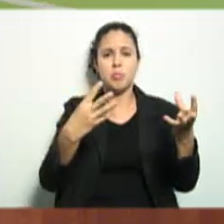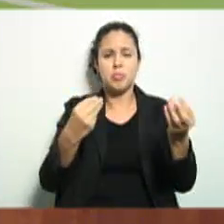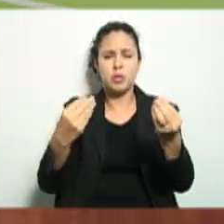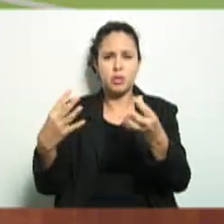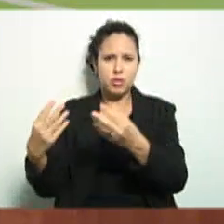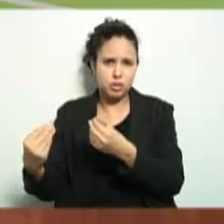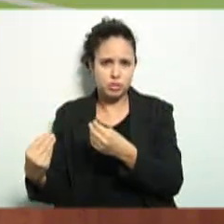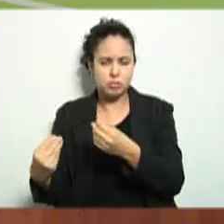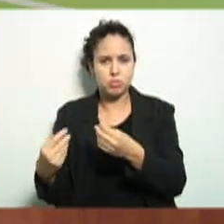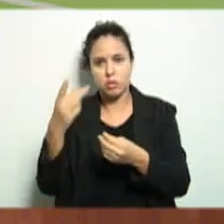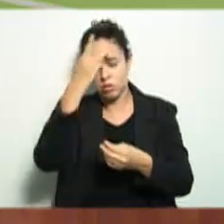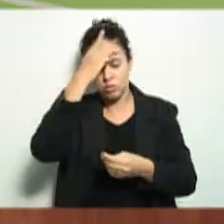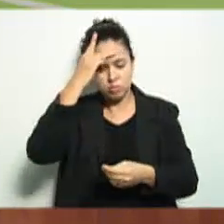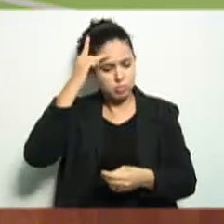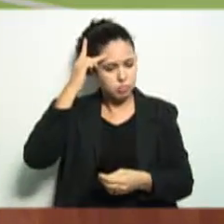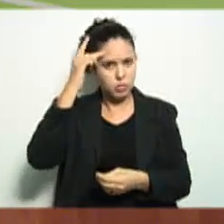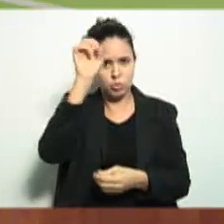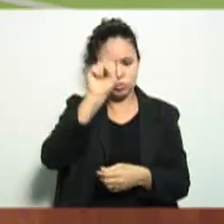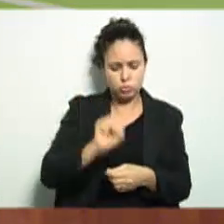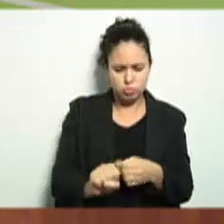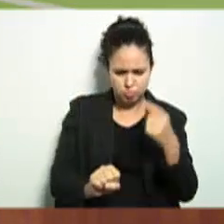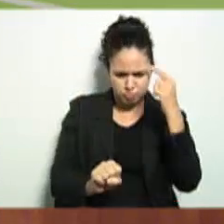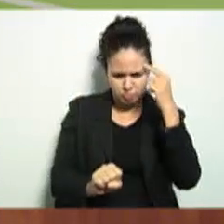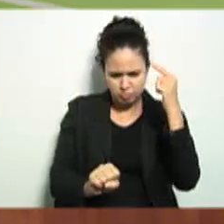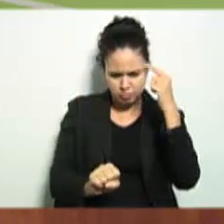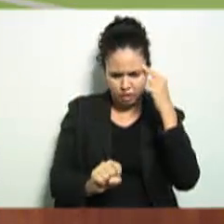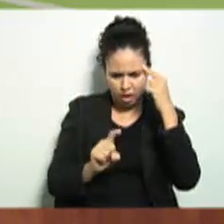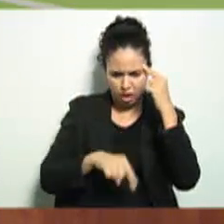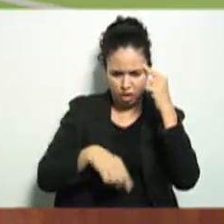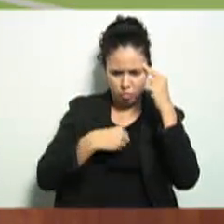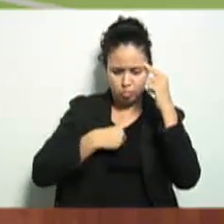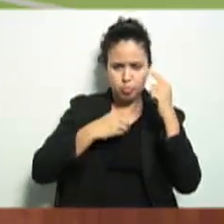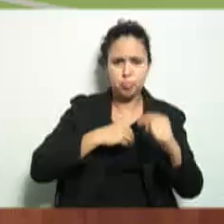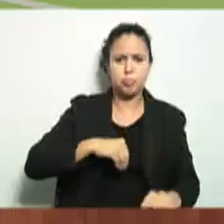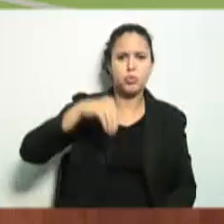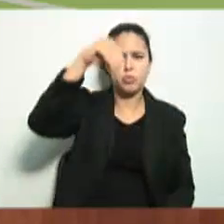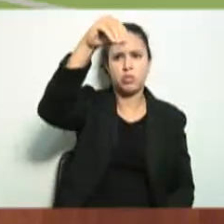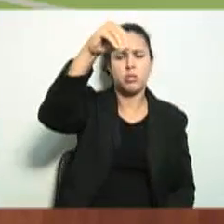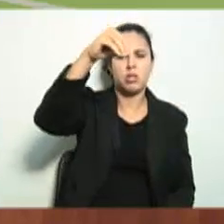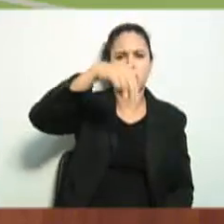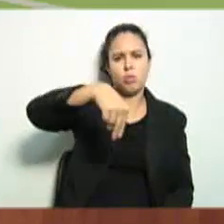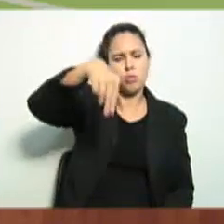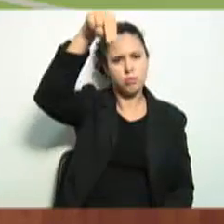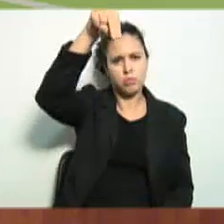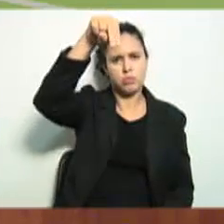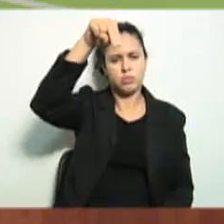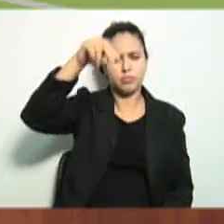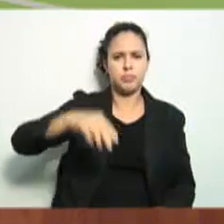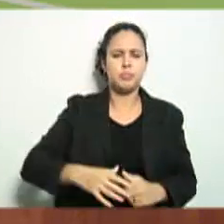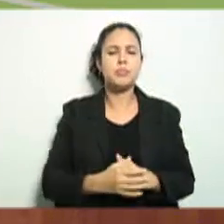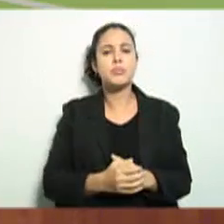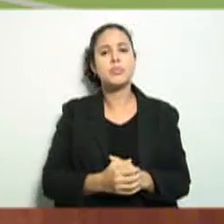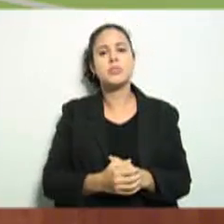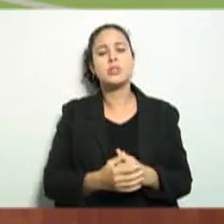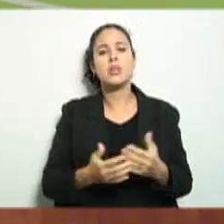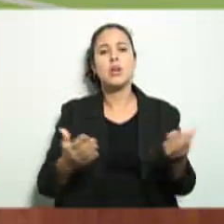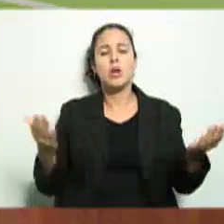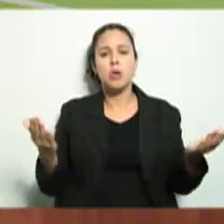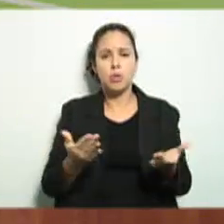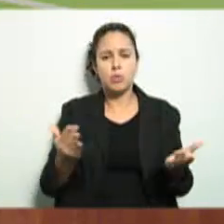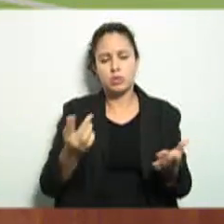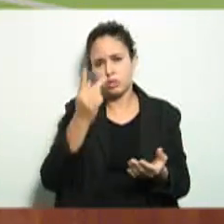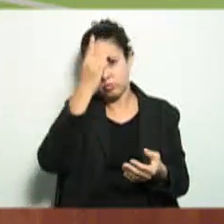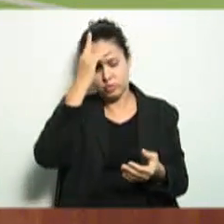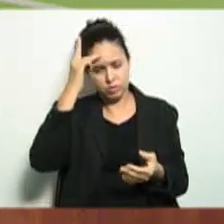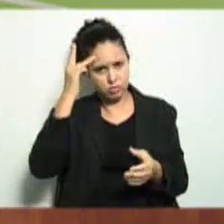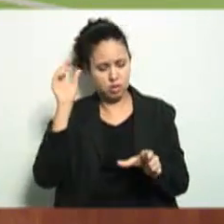estado, aí eu falo as cidades mais do interior, do Cone Sul, praticamente voltado para a